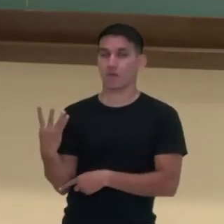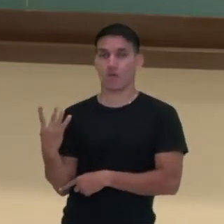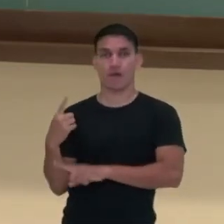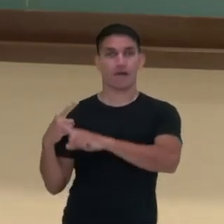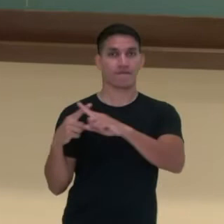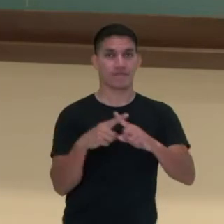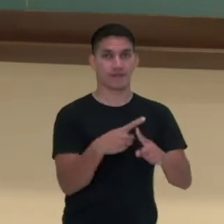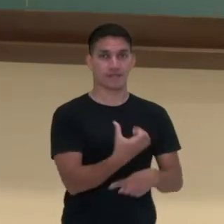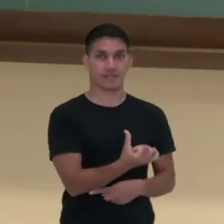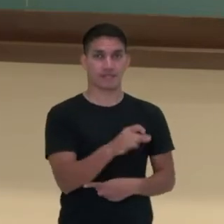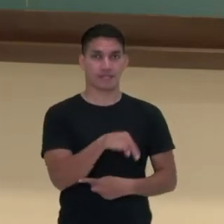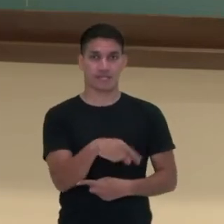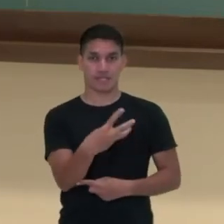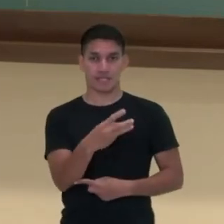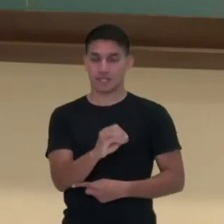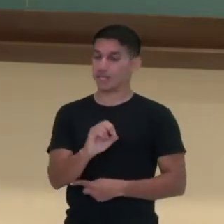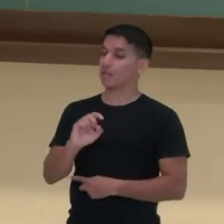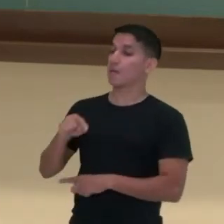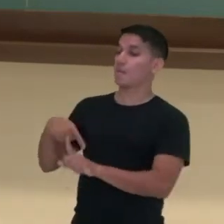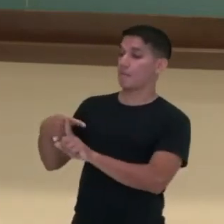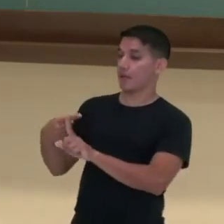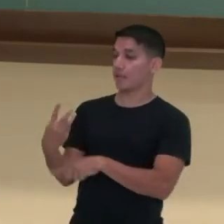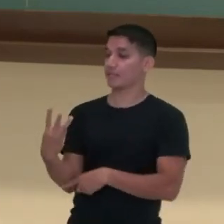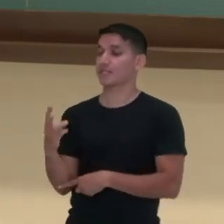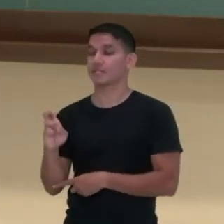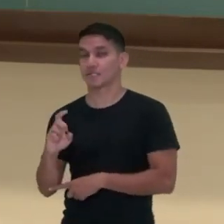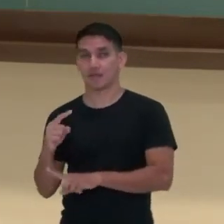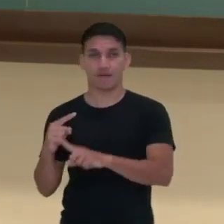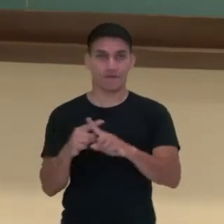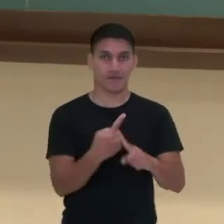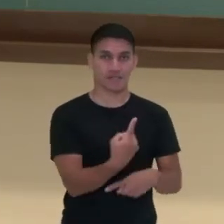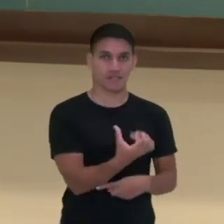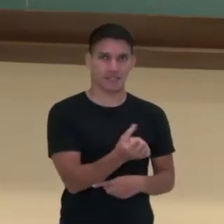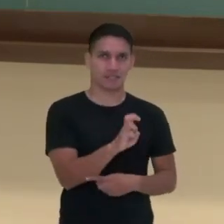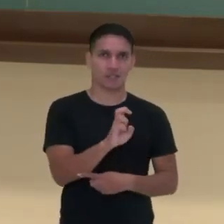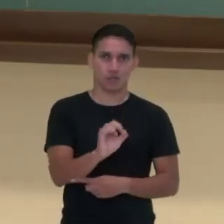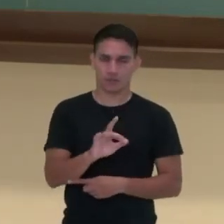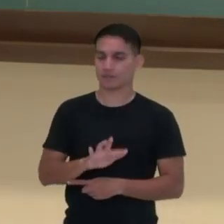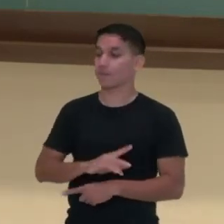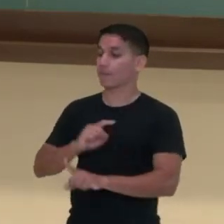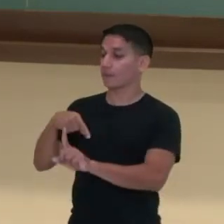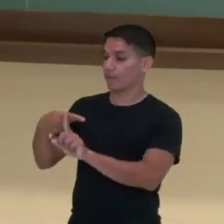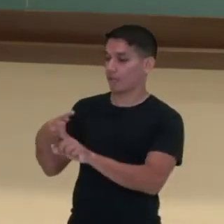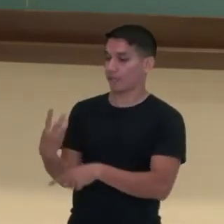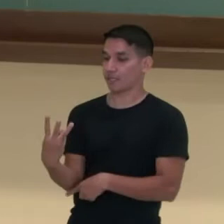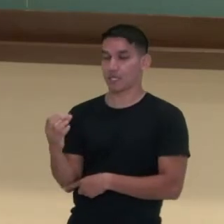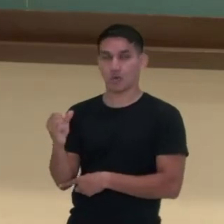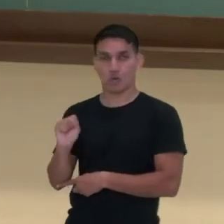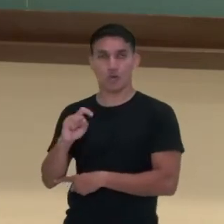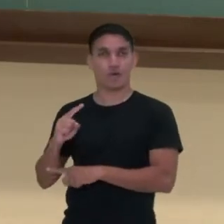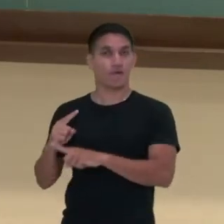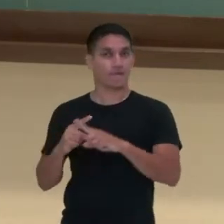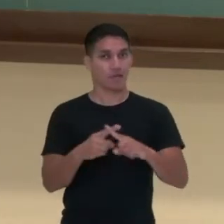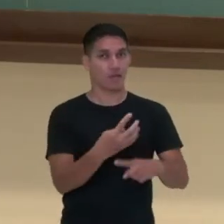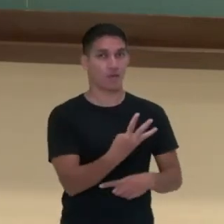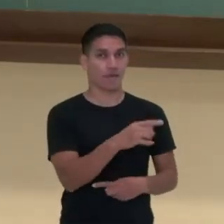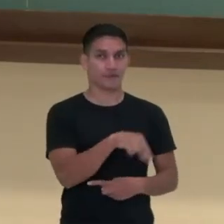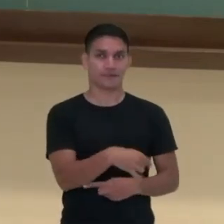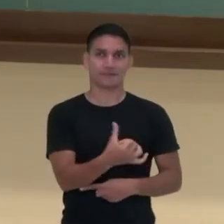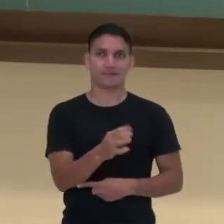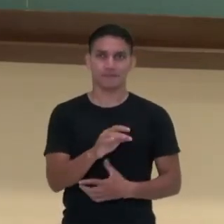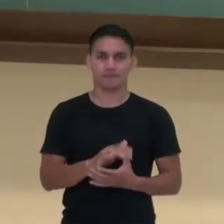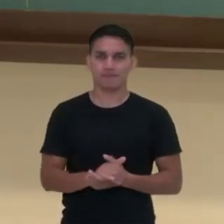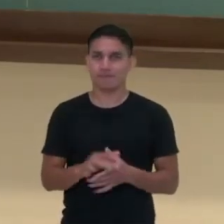vezes 6,30, mais 35 vezes 16,50, mais 38 vezes 4,60.